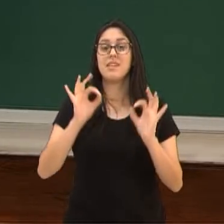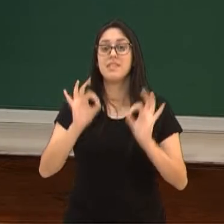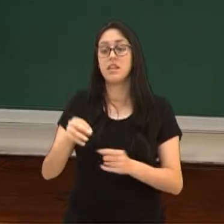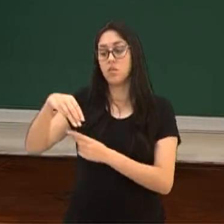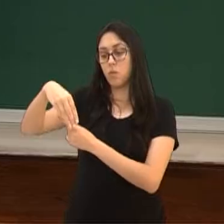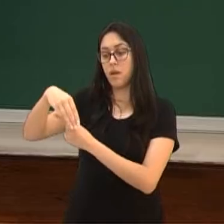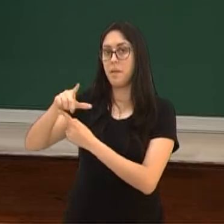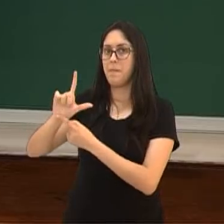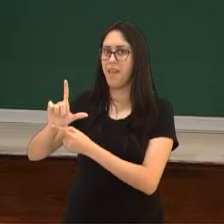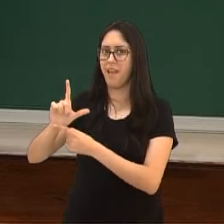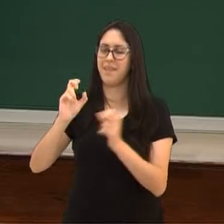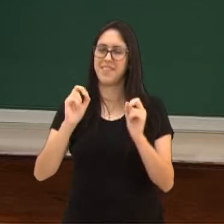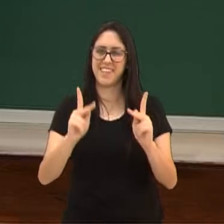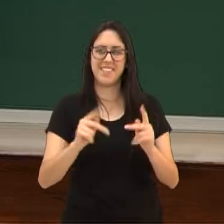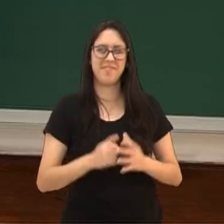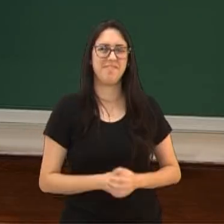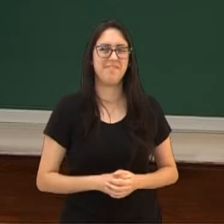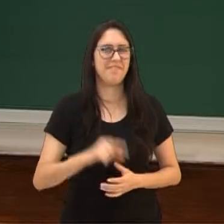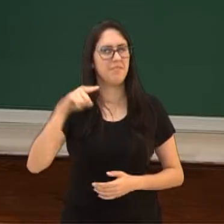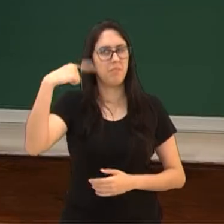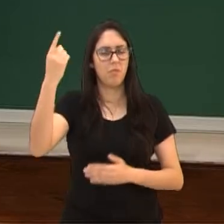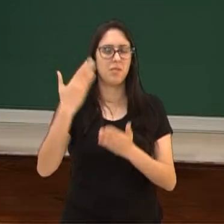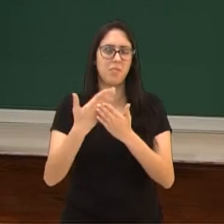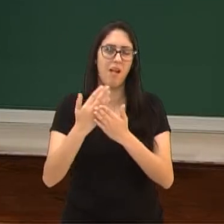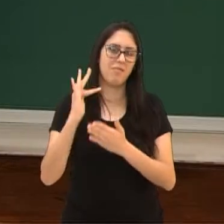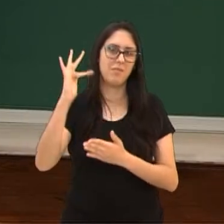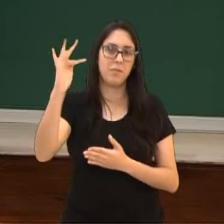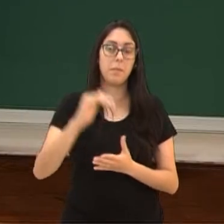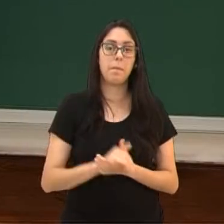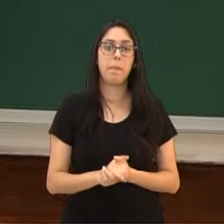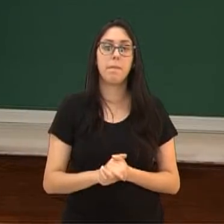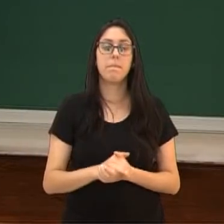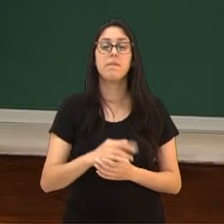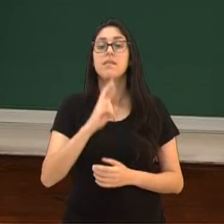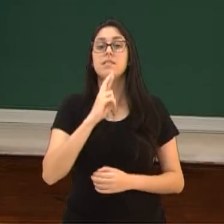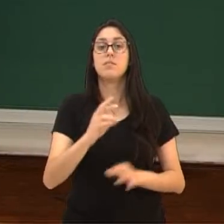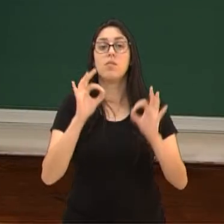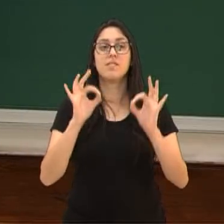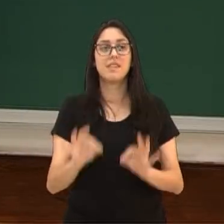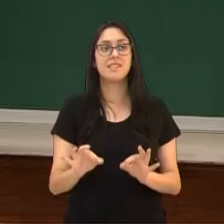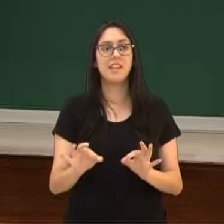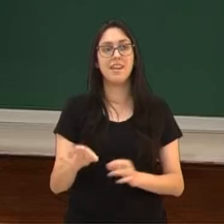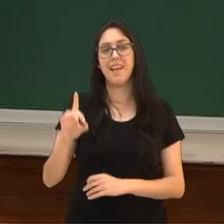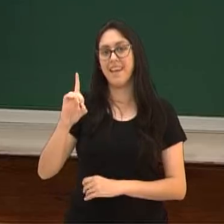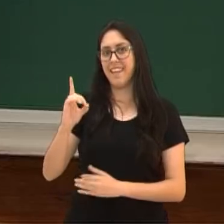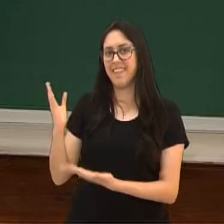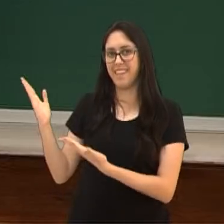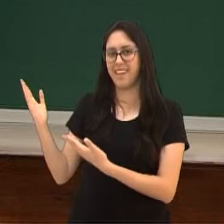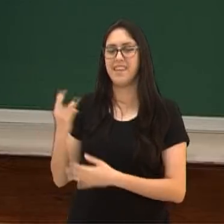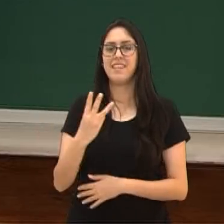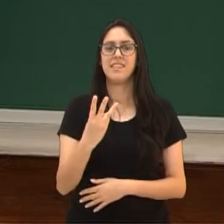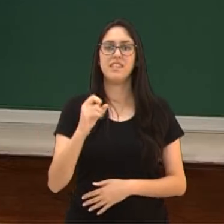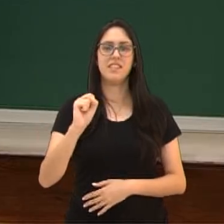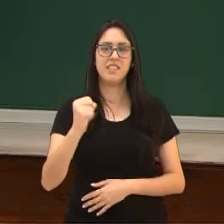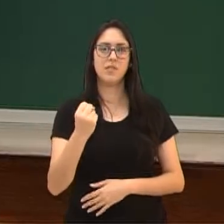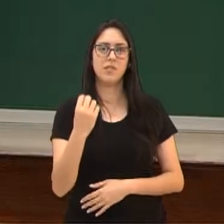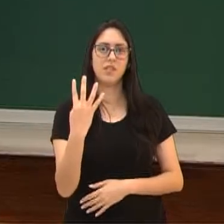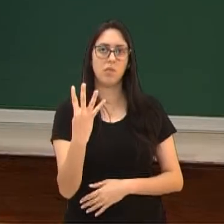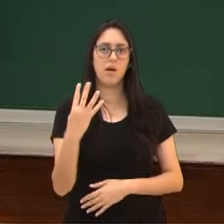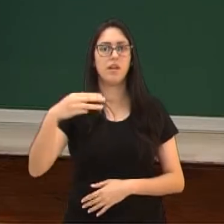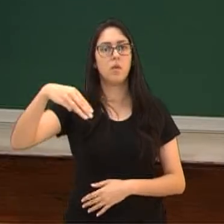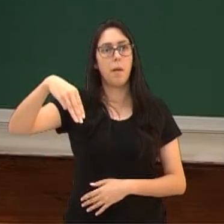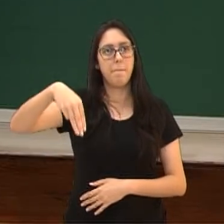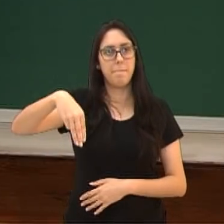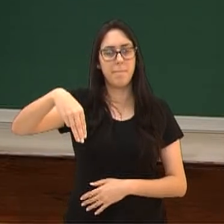próxima aula daí, ok? Vamos lá, então? Resposta certa, letra D. 384 metros cúbicos,